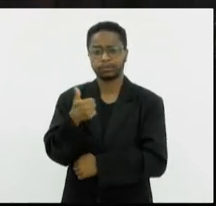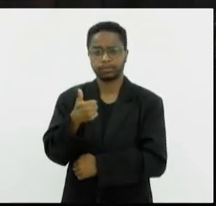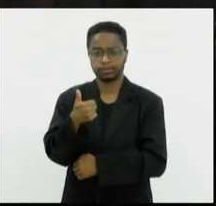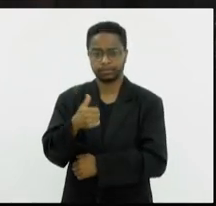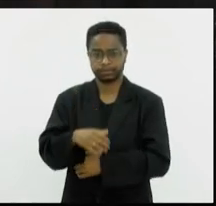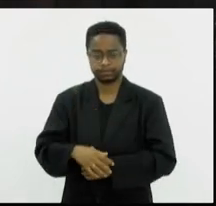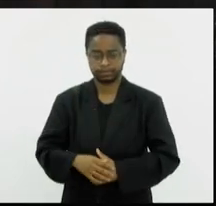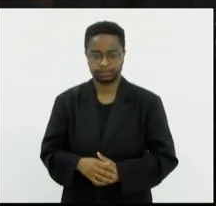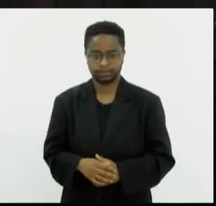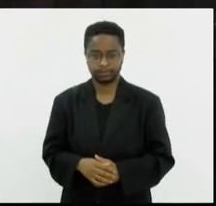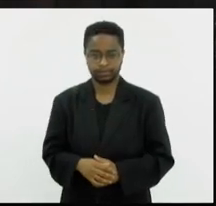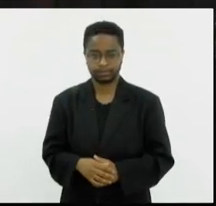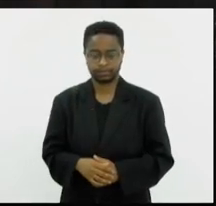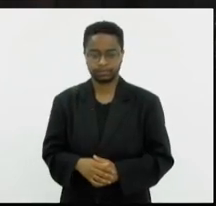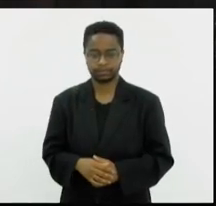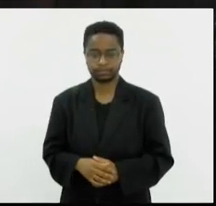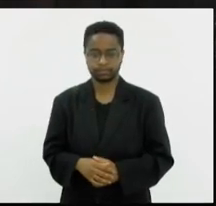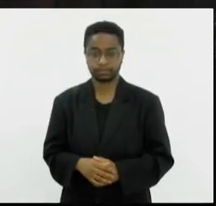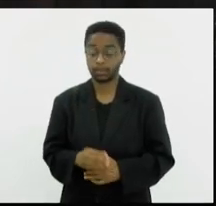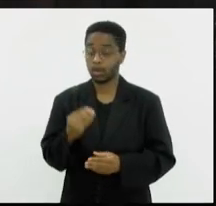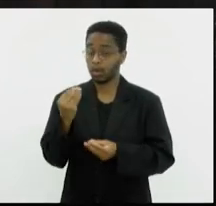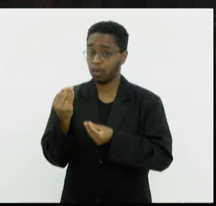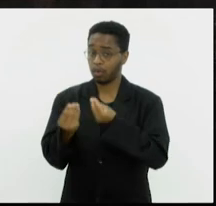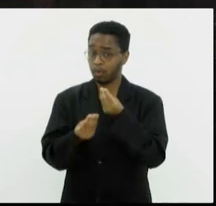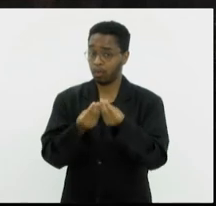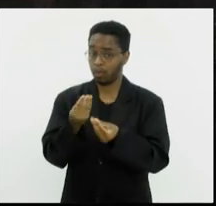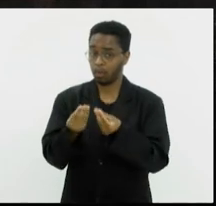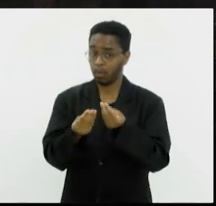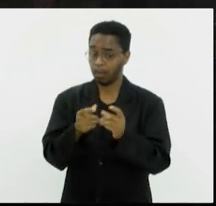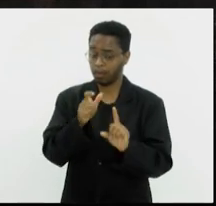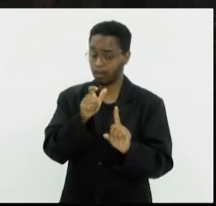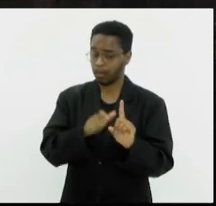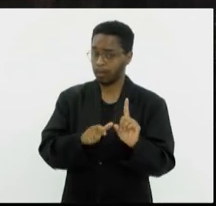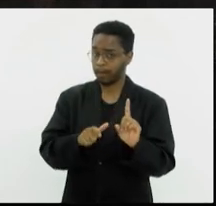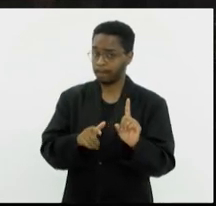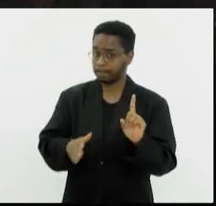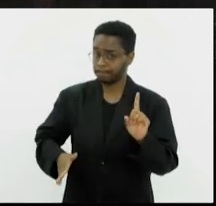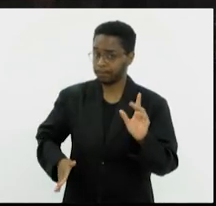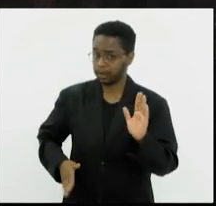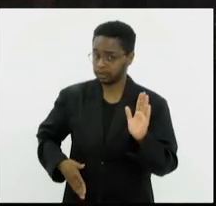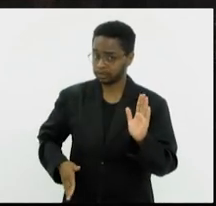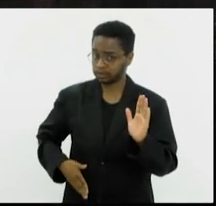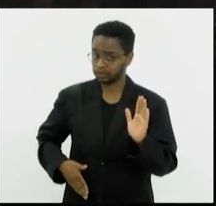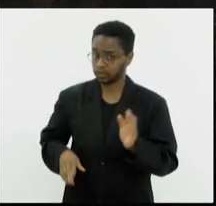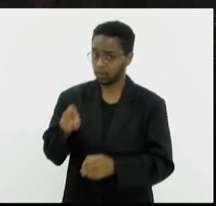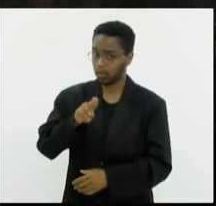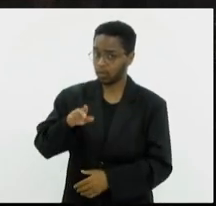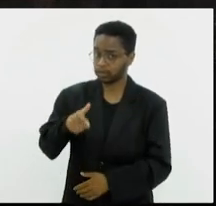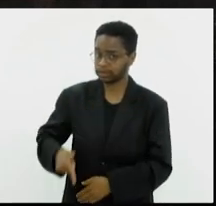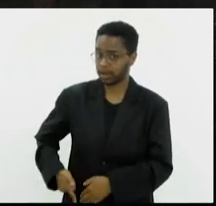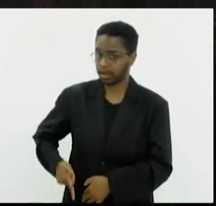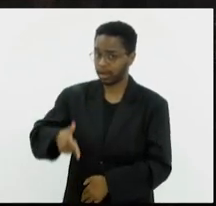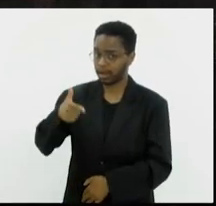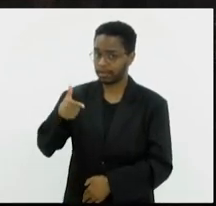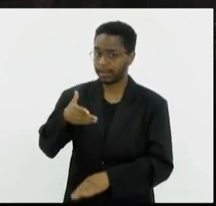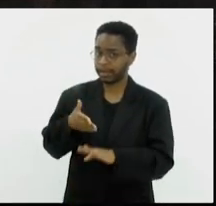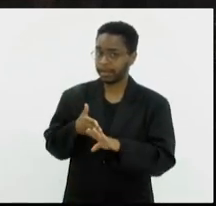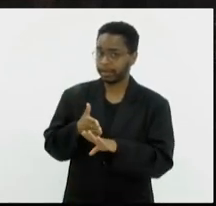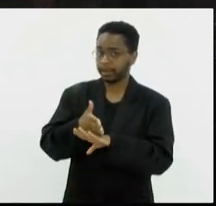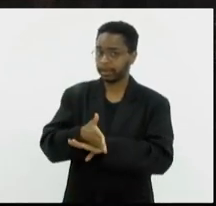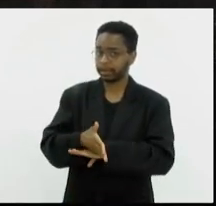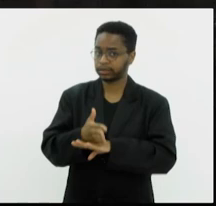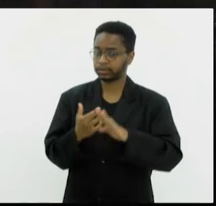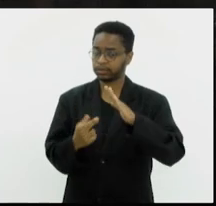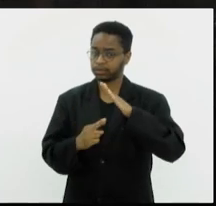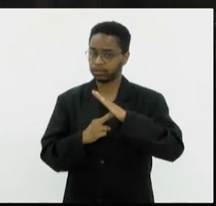coloco como é que um bandido armado ingressa dentro da